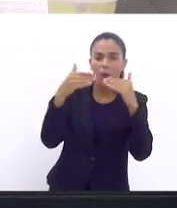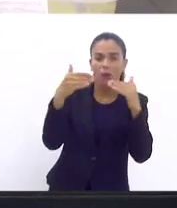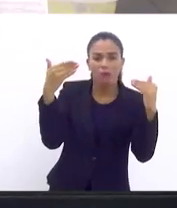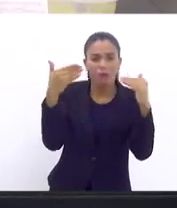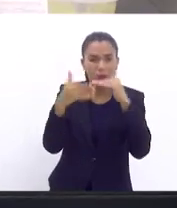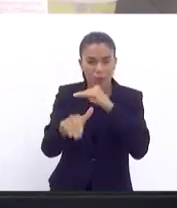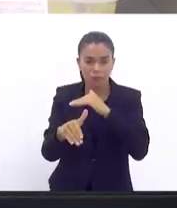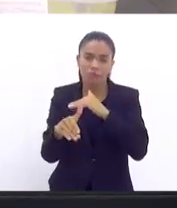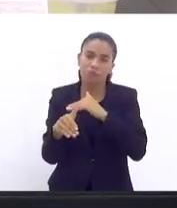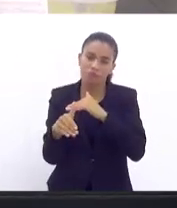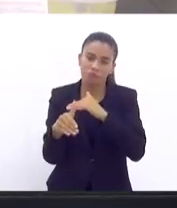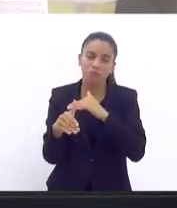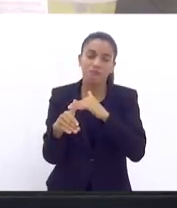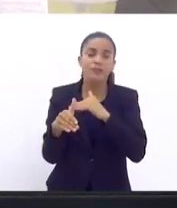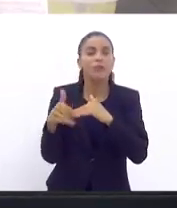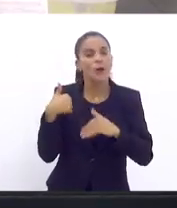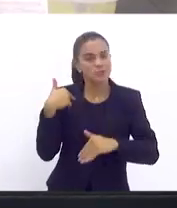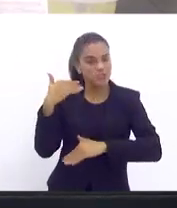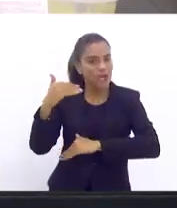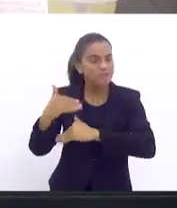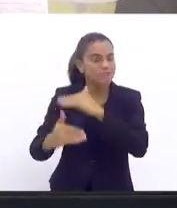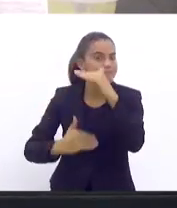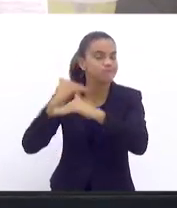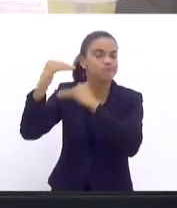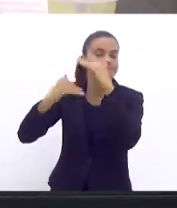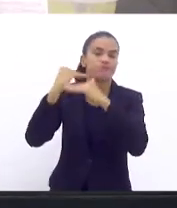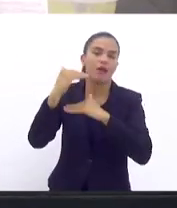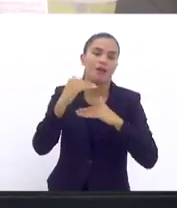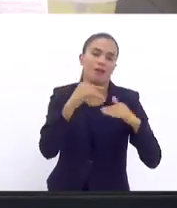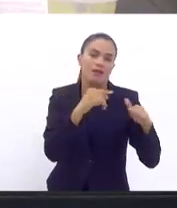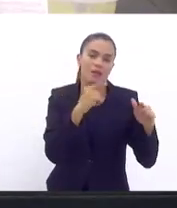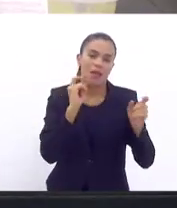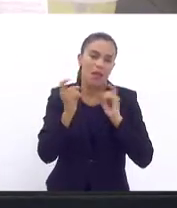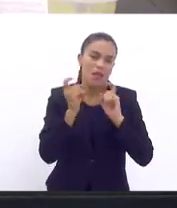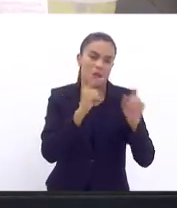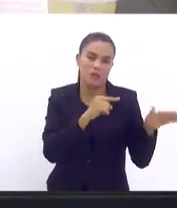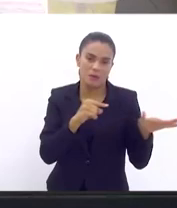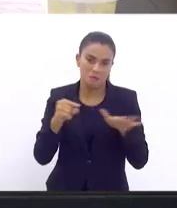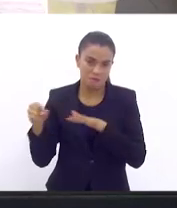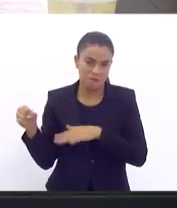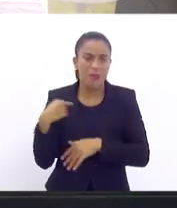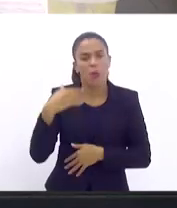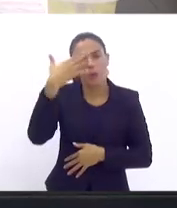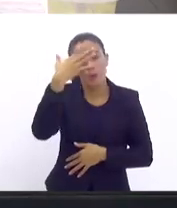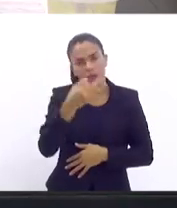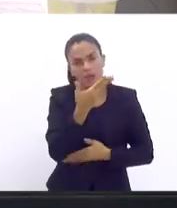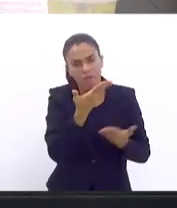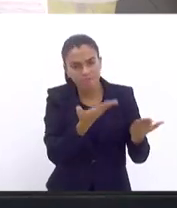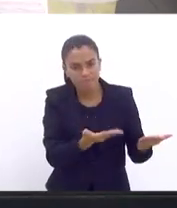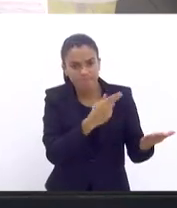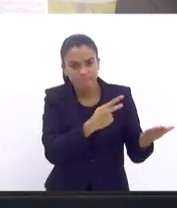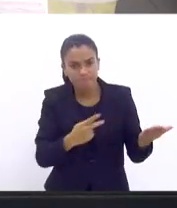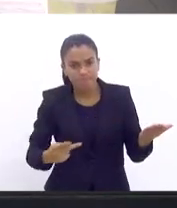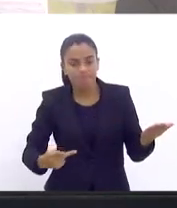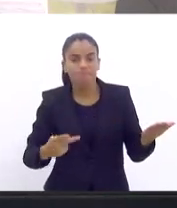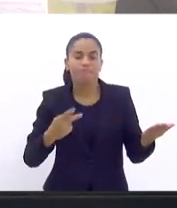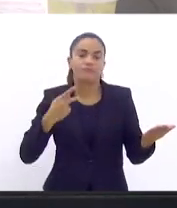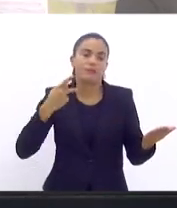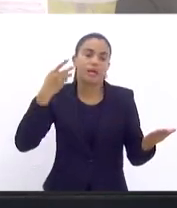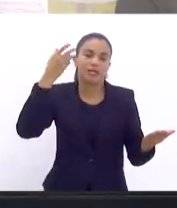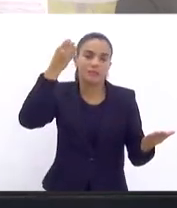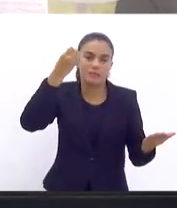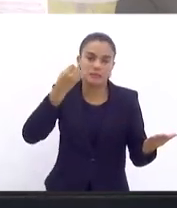essa questão então a gente avançou muito na reunião passada nesse sentido eu entendo que vai sair você está dizendo mas o que os artigos